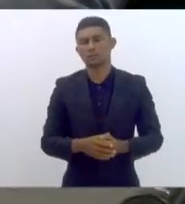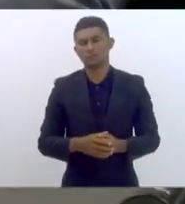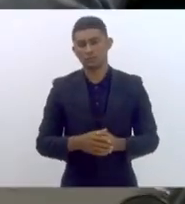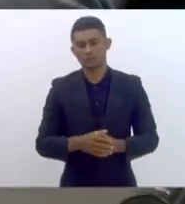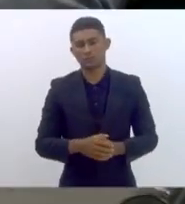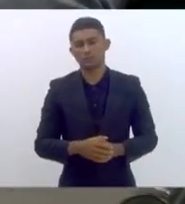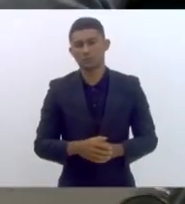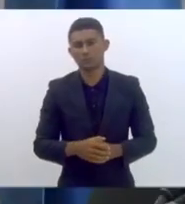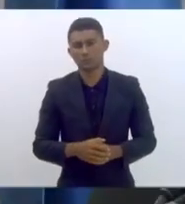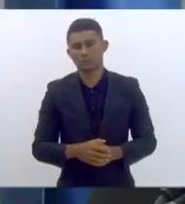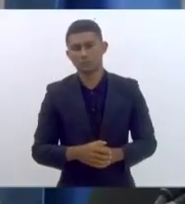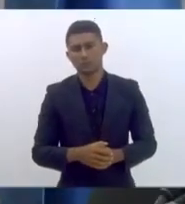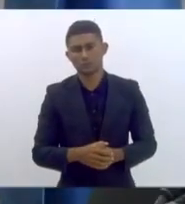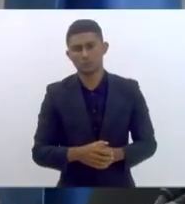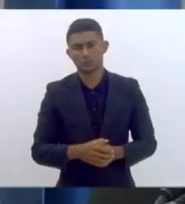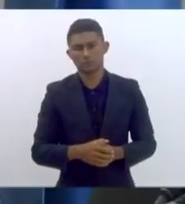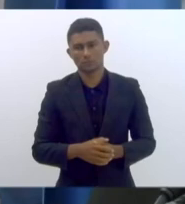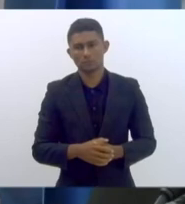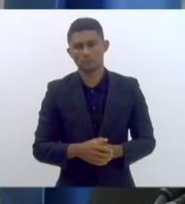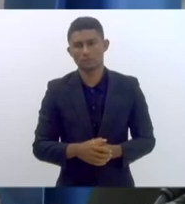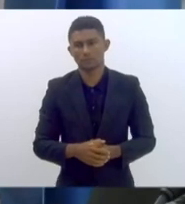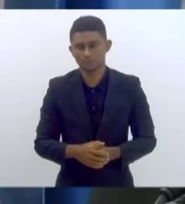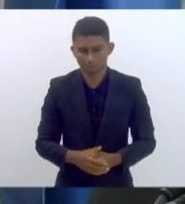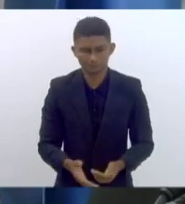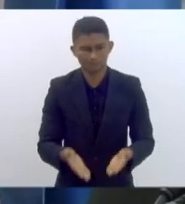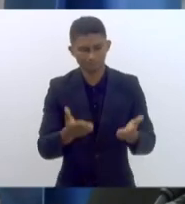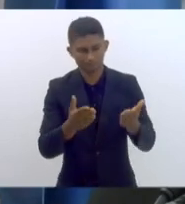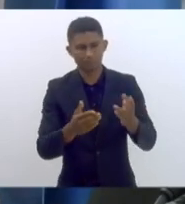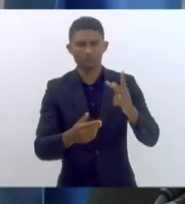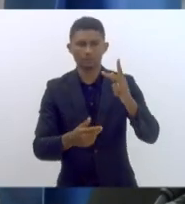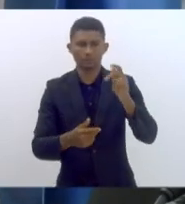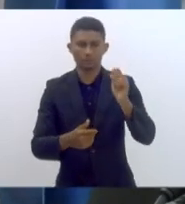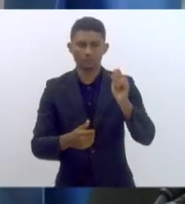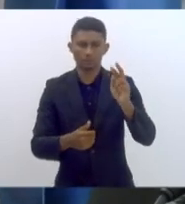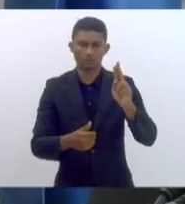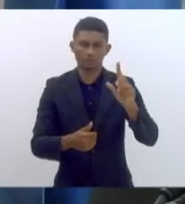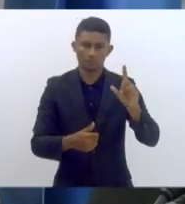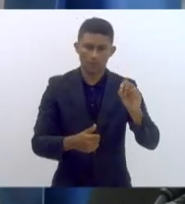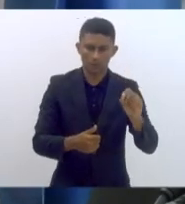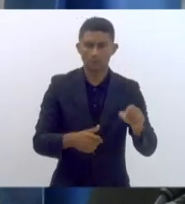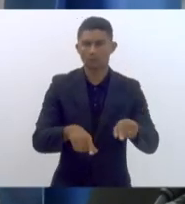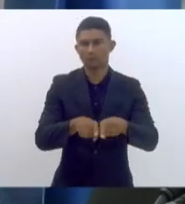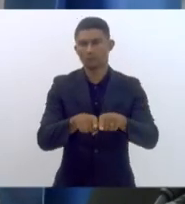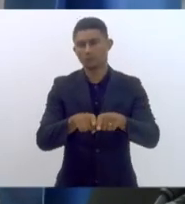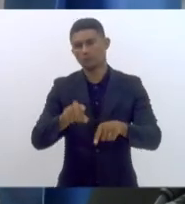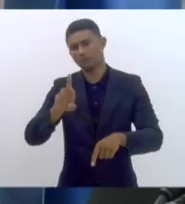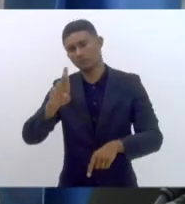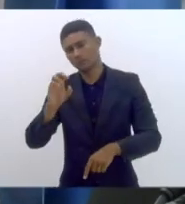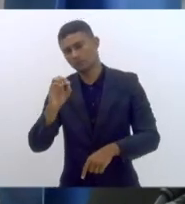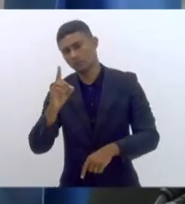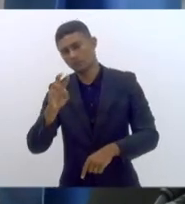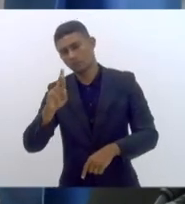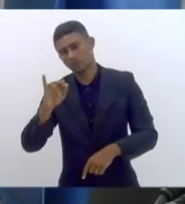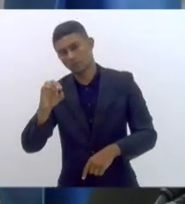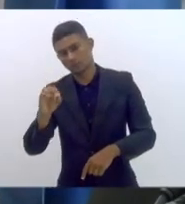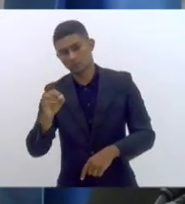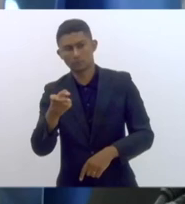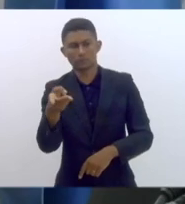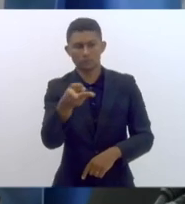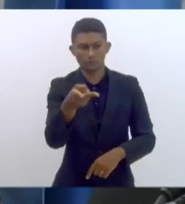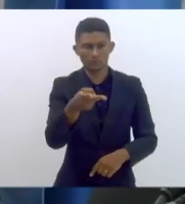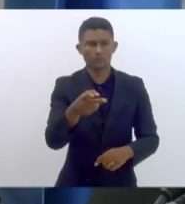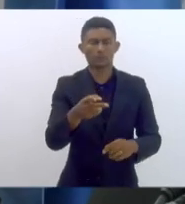só, o Paulo e Rodrigo, as perguntas que os senhores fizeram estão